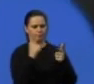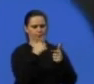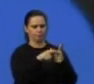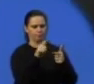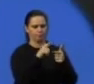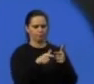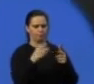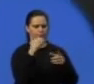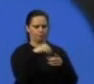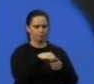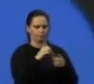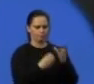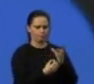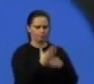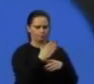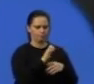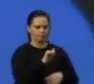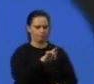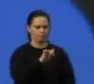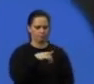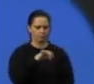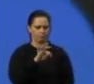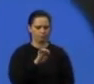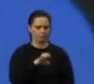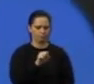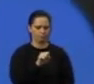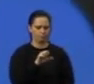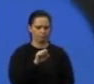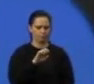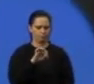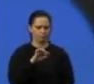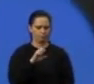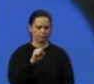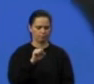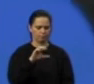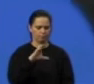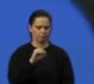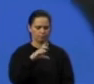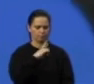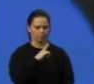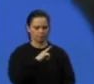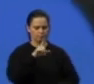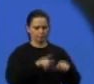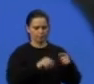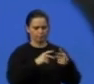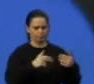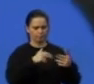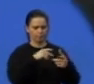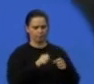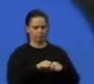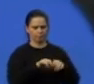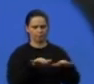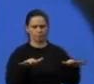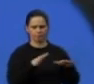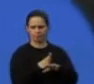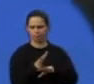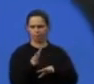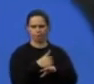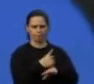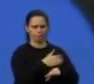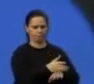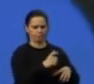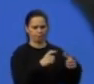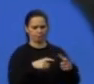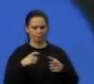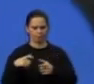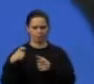causadas subitamente por um agente físico de etiologia, natureza e extensão muito variadas. As